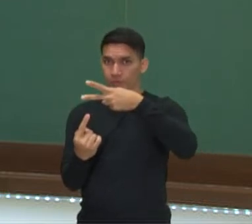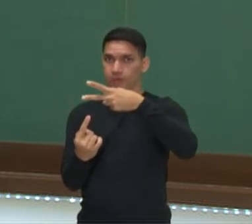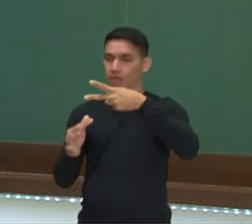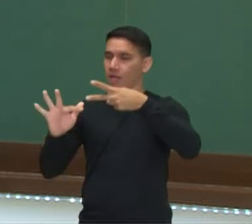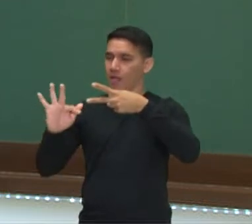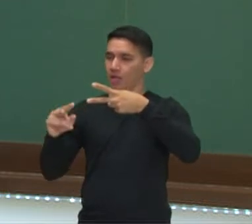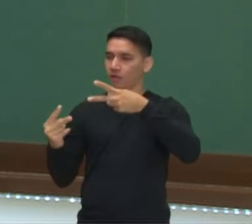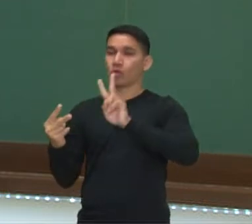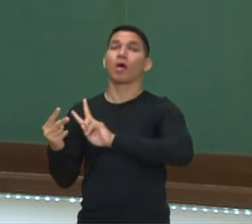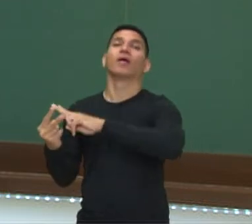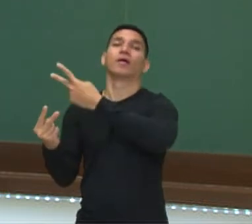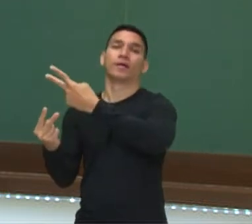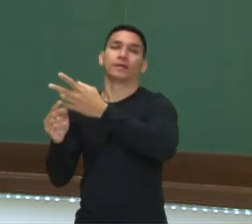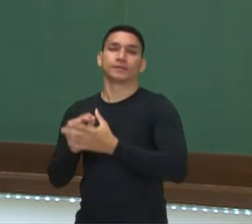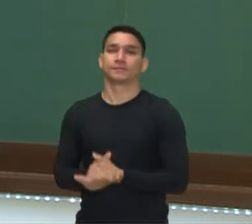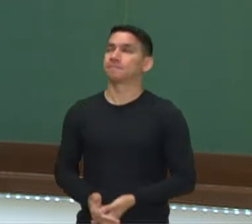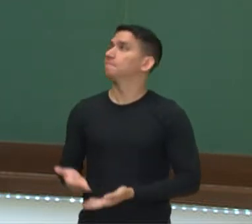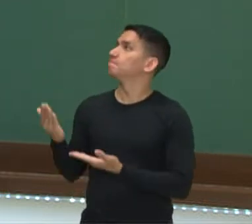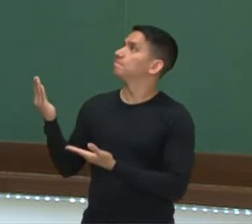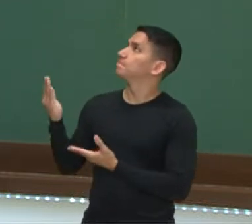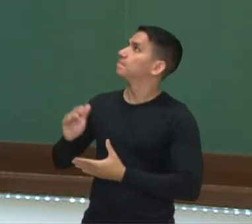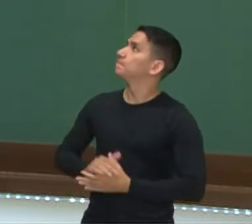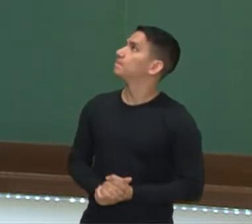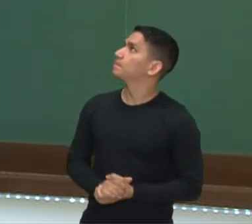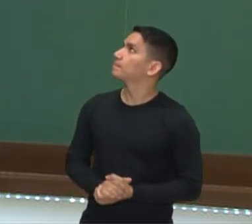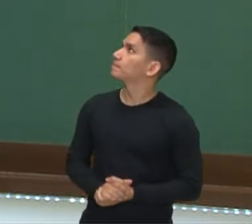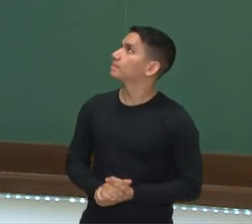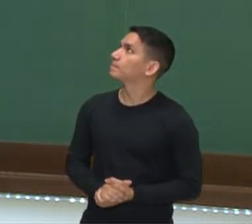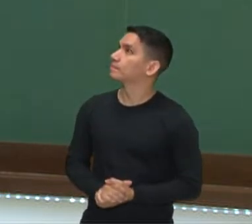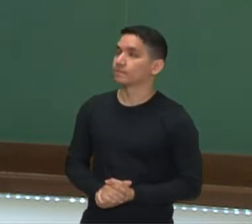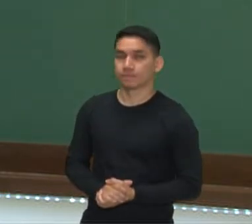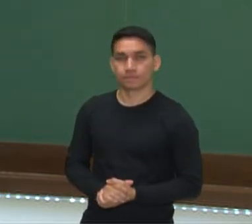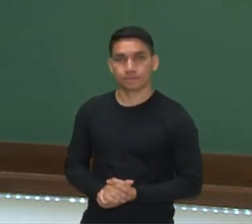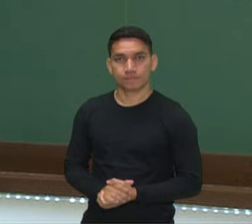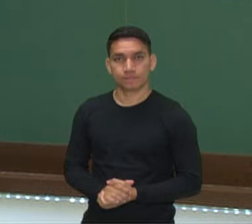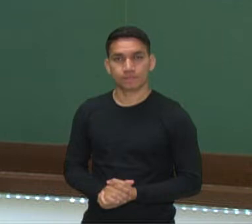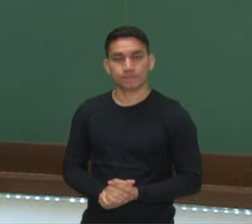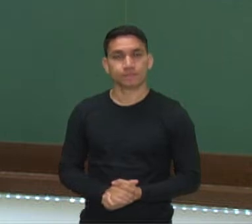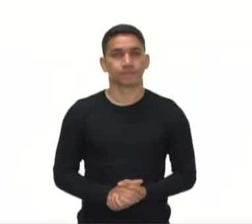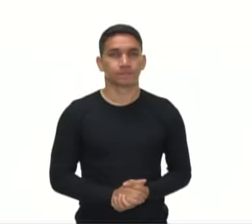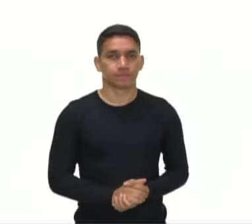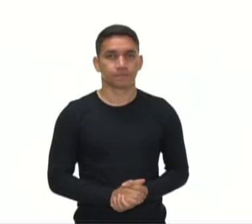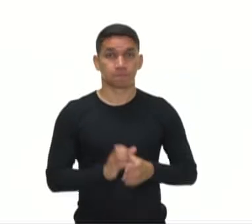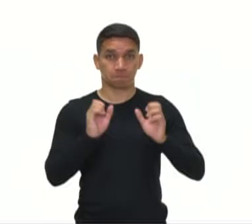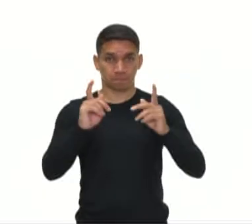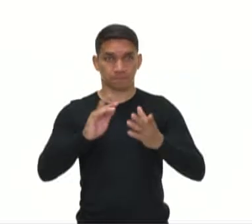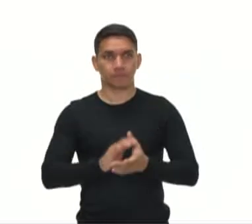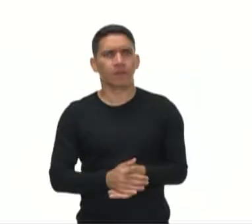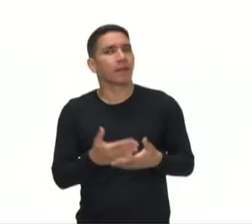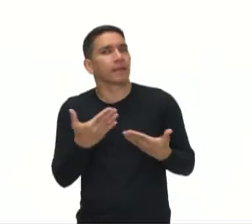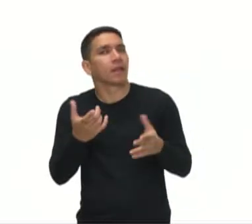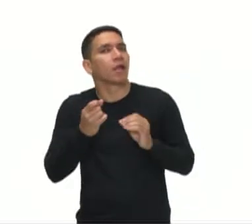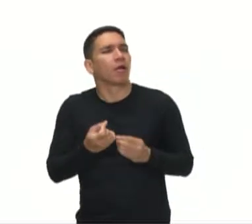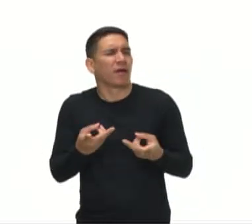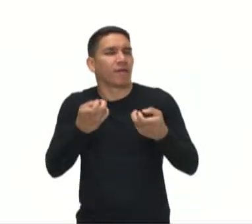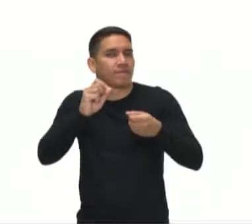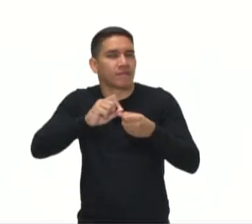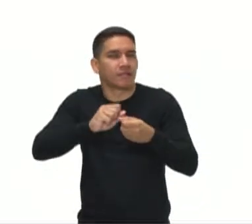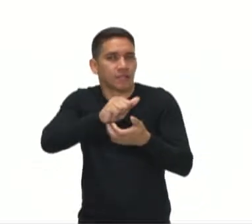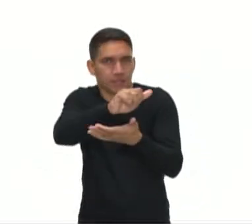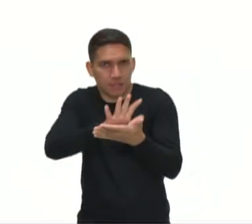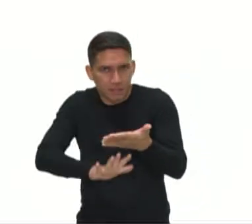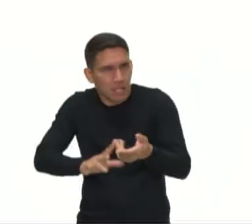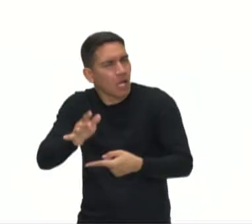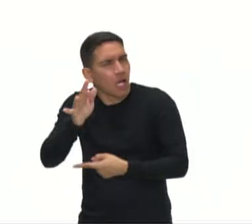primeira força ao quadrado, mais a segunda força ao quadrado, tudo isso dentro de uma raiz, certo? Bem, vamos fazer um exemplo aqui